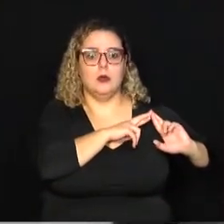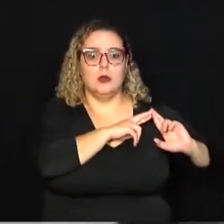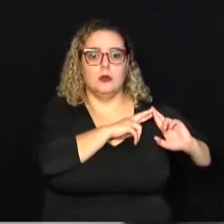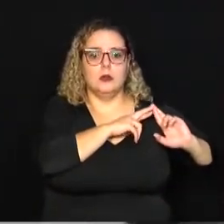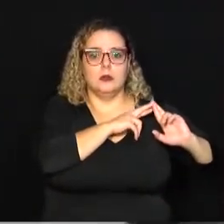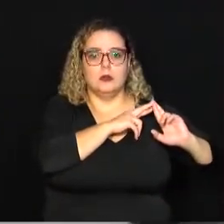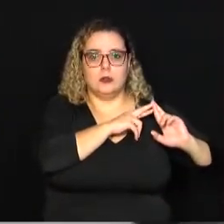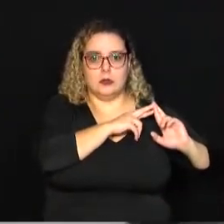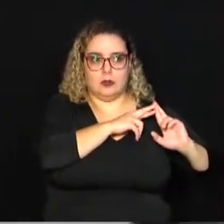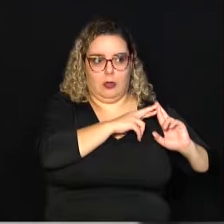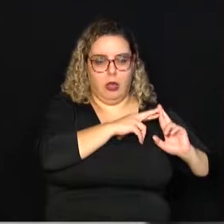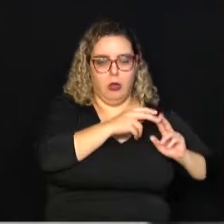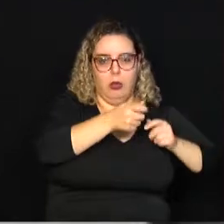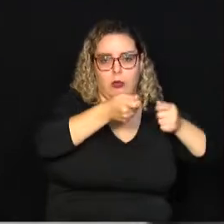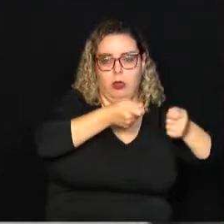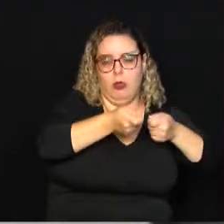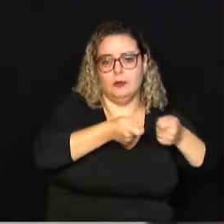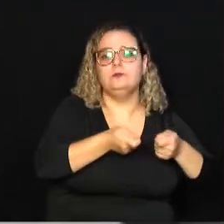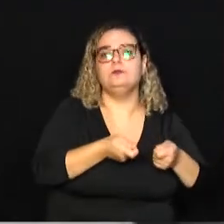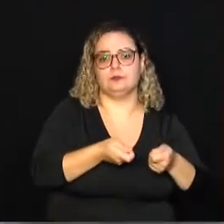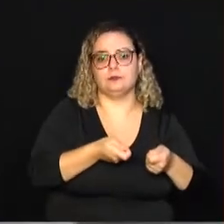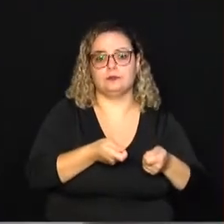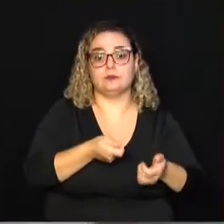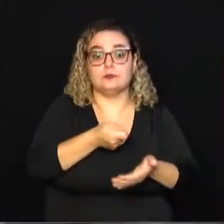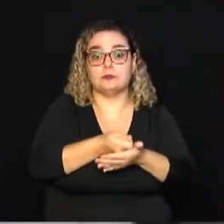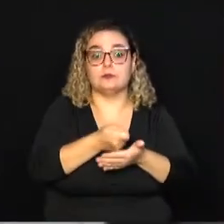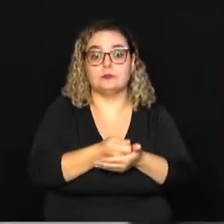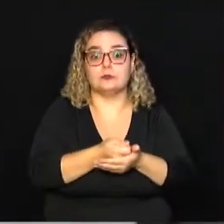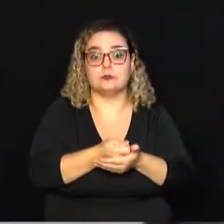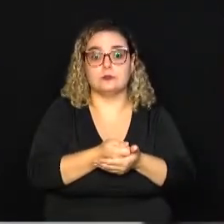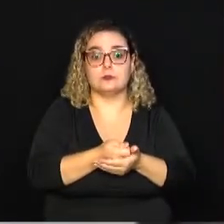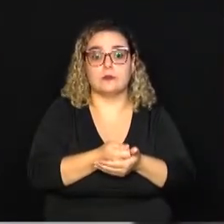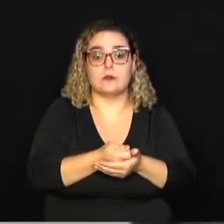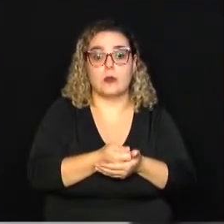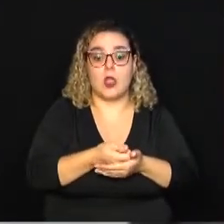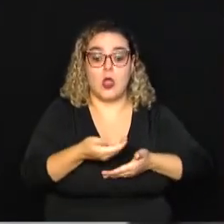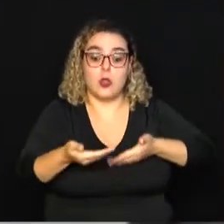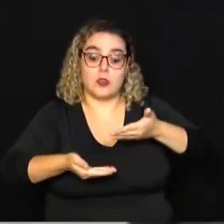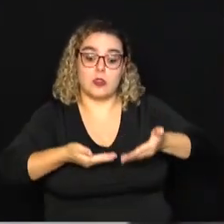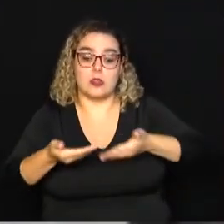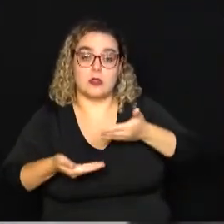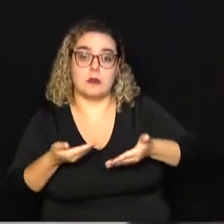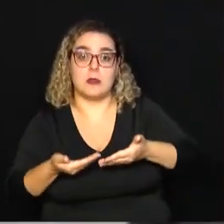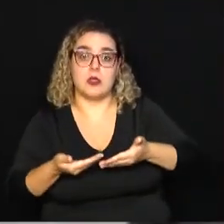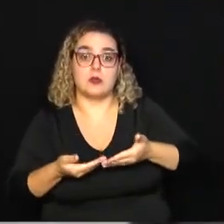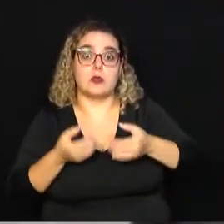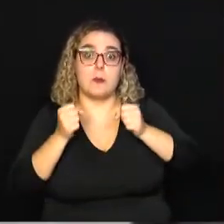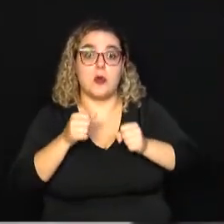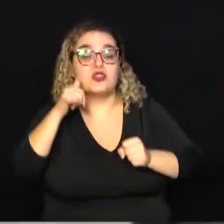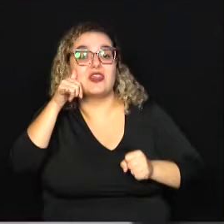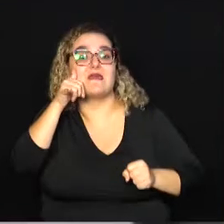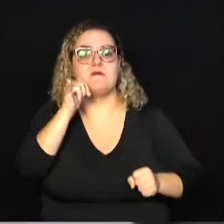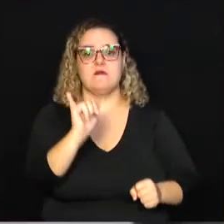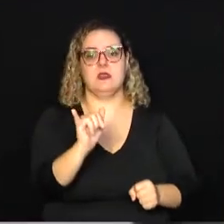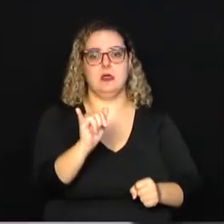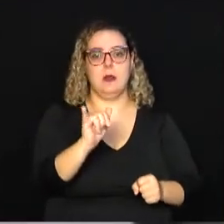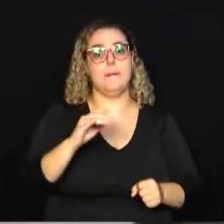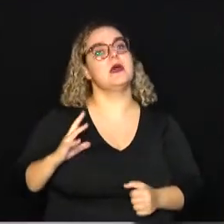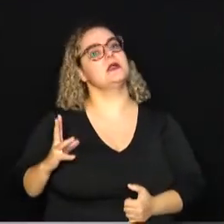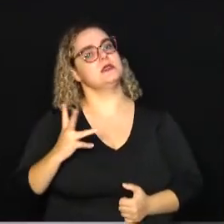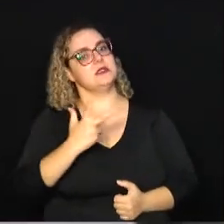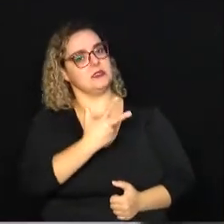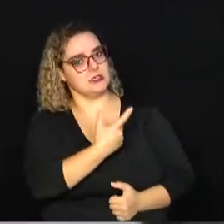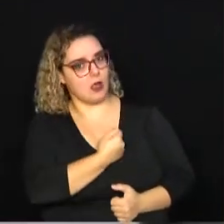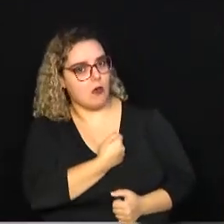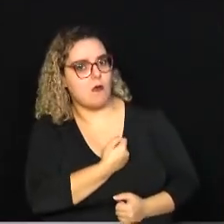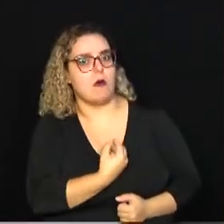sustentação até o momento atual do chamado tratamento precoce como um tratamento capaz de salvar vidas na Covid-19, coisa que